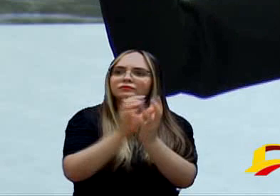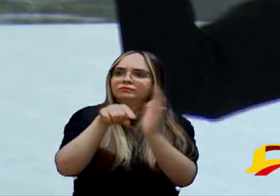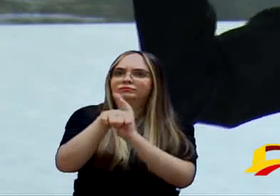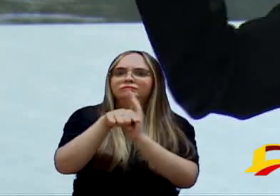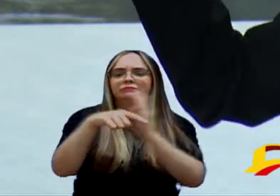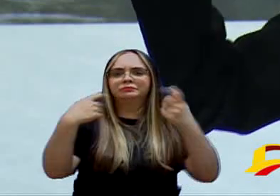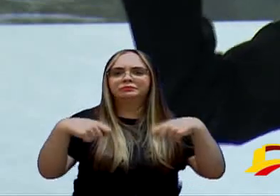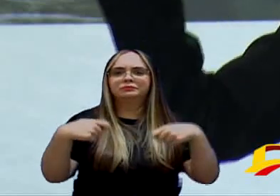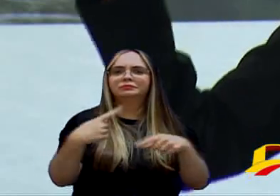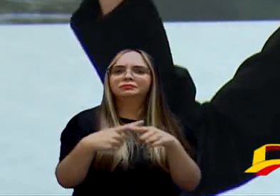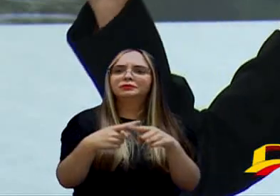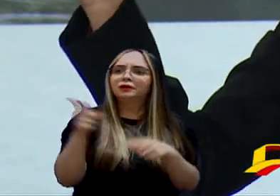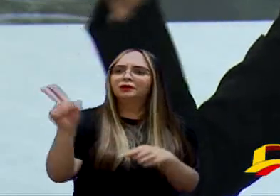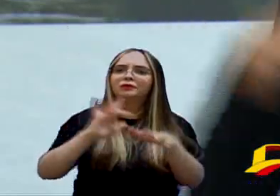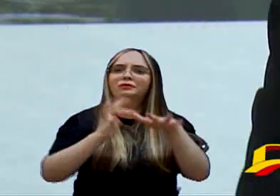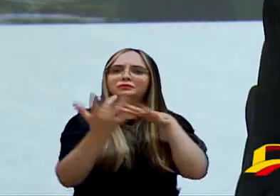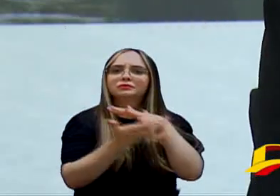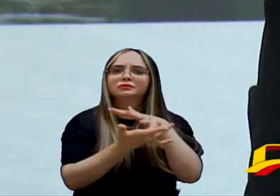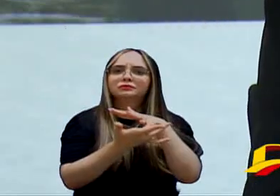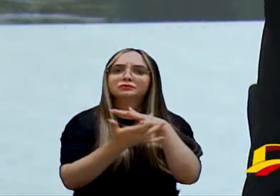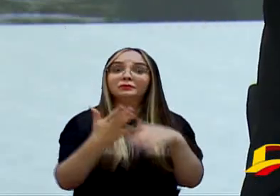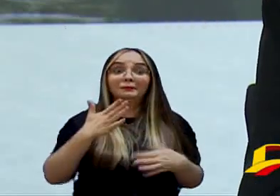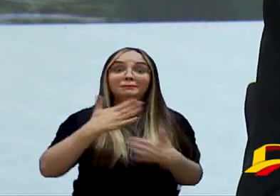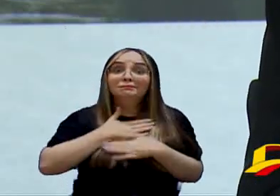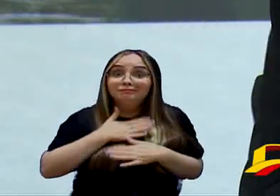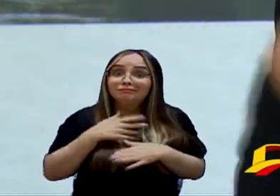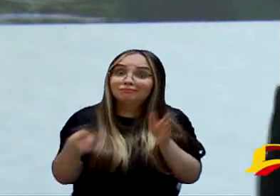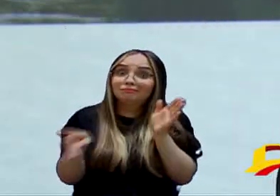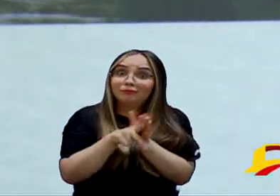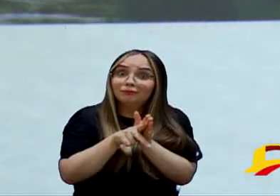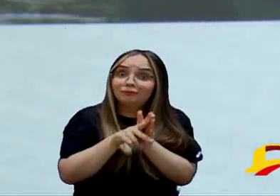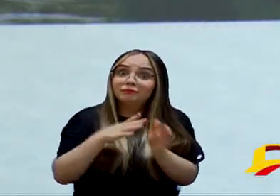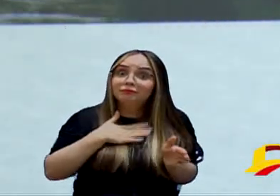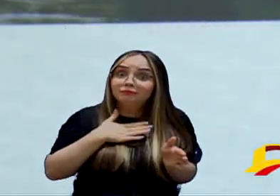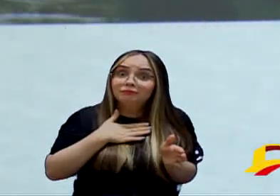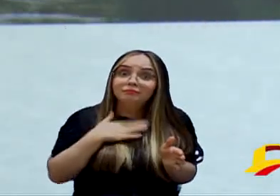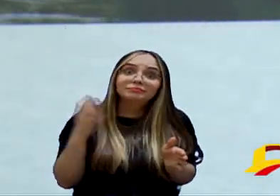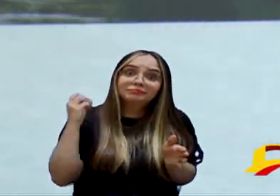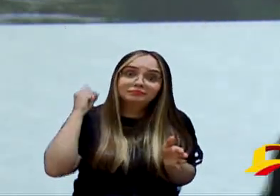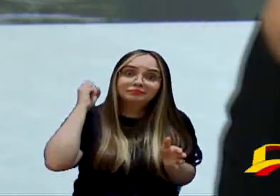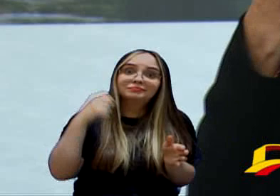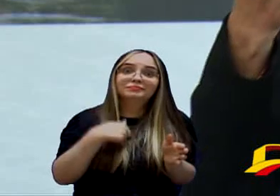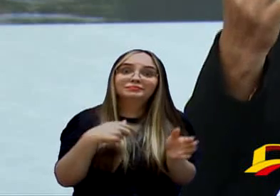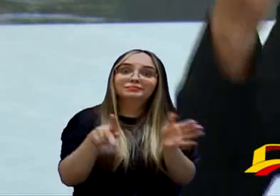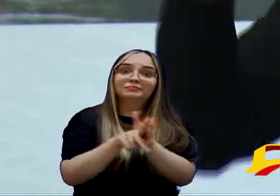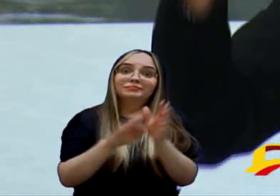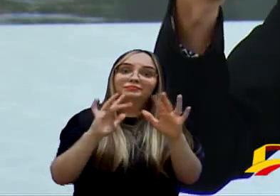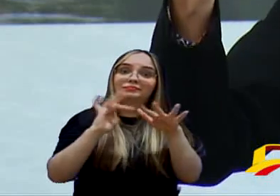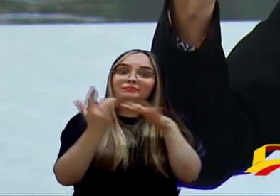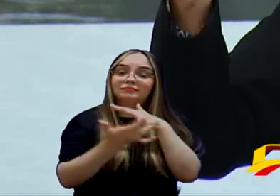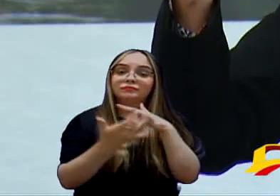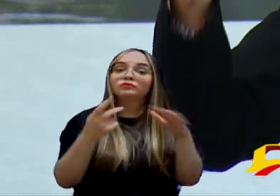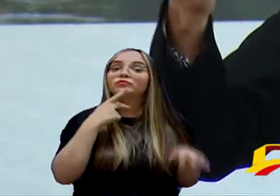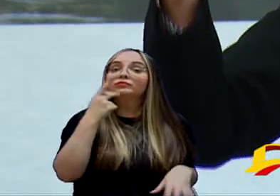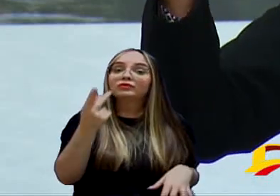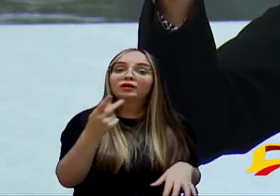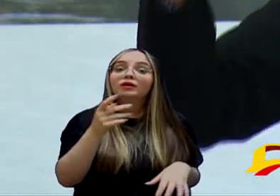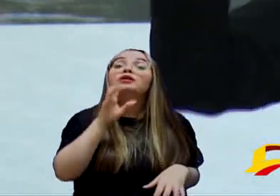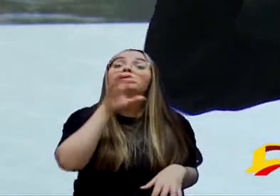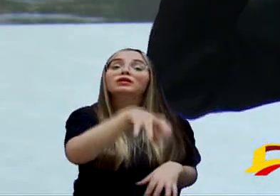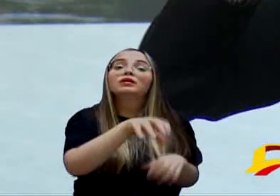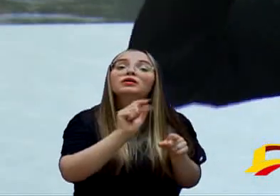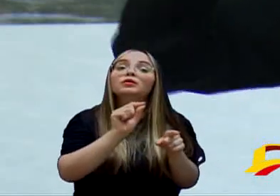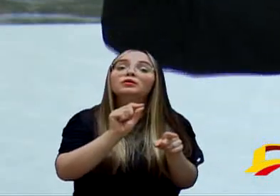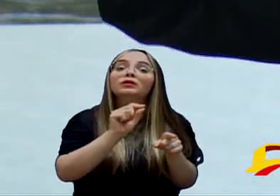porque ela na rede social da vereadora na rede social da vereadora ela disse que a política nojenta